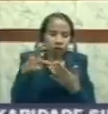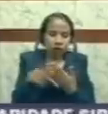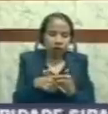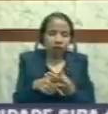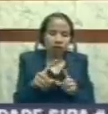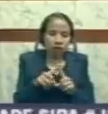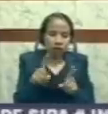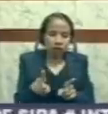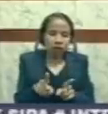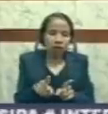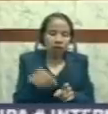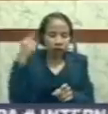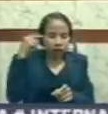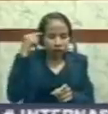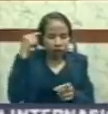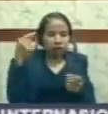Mas governo de han ihaona,